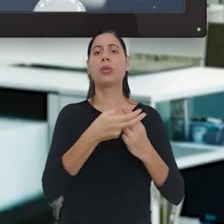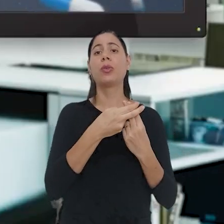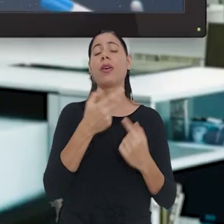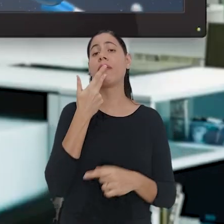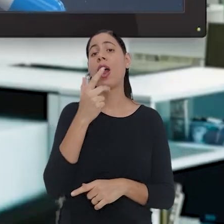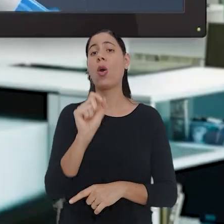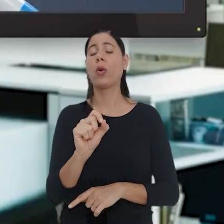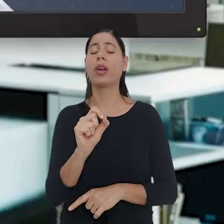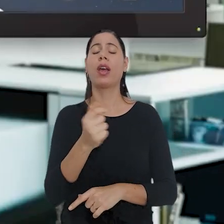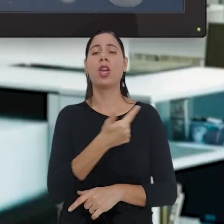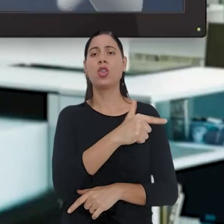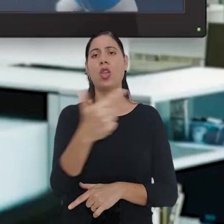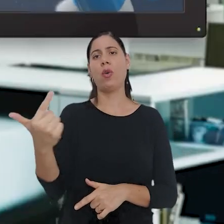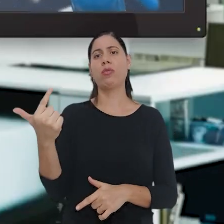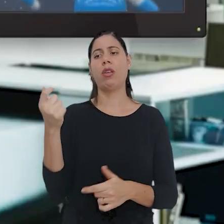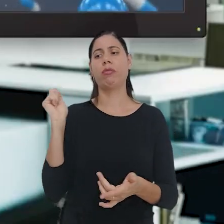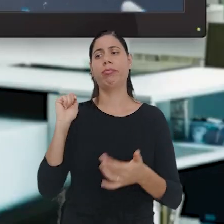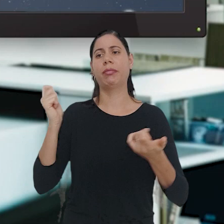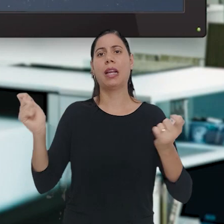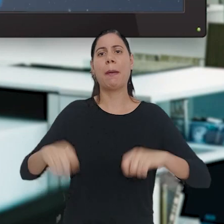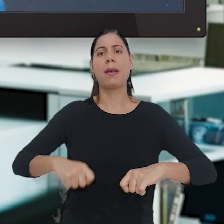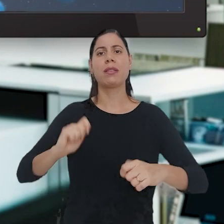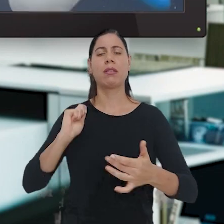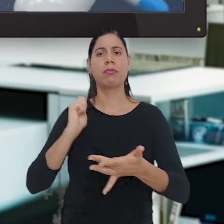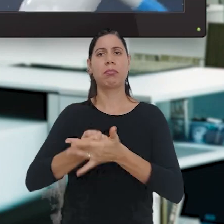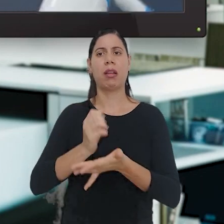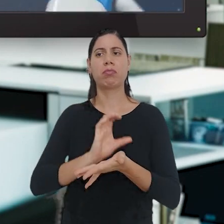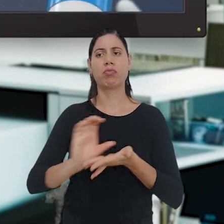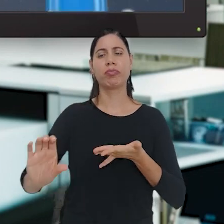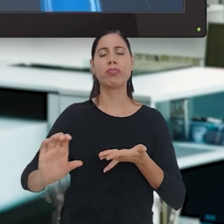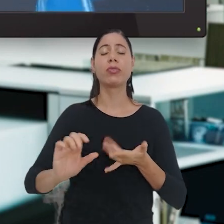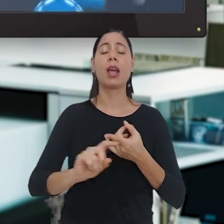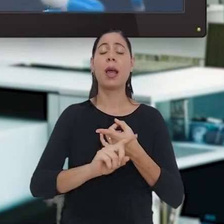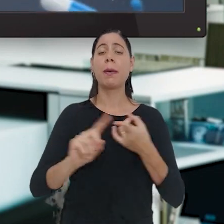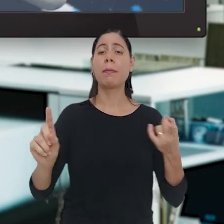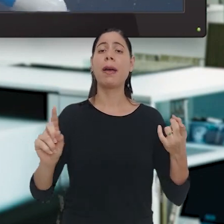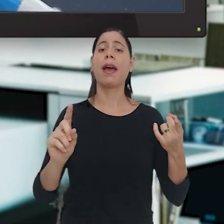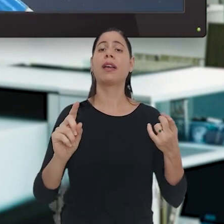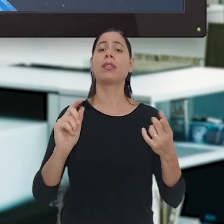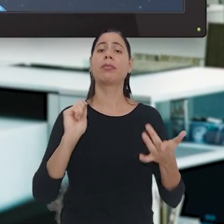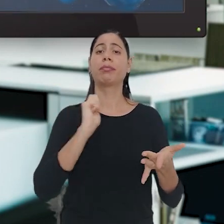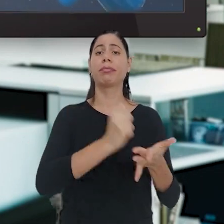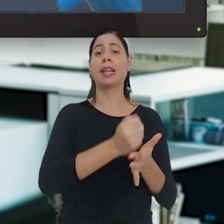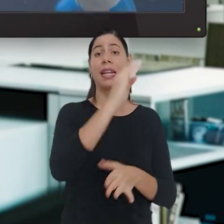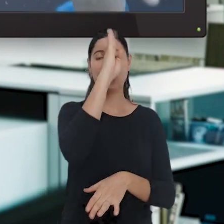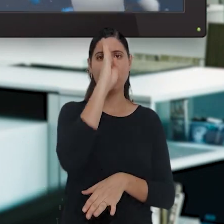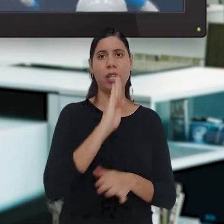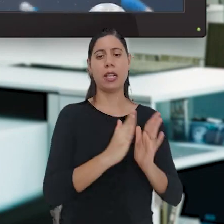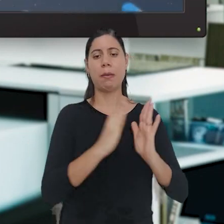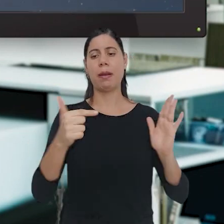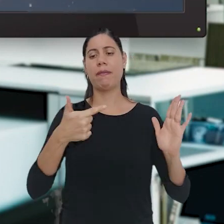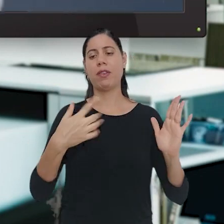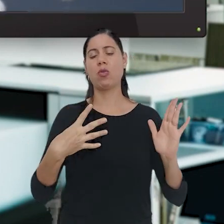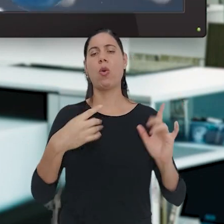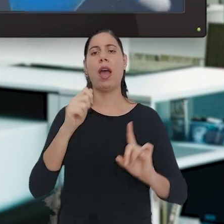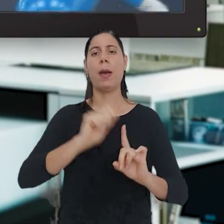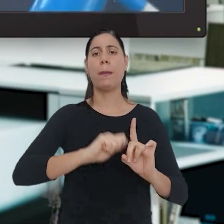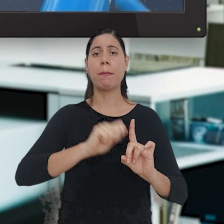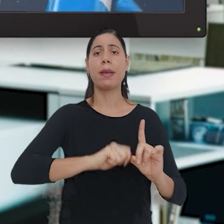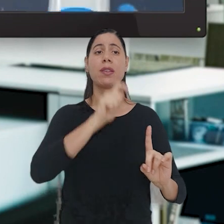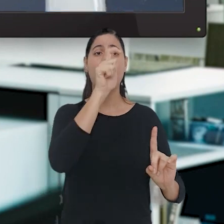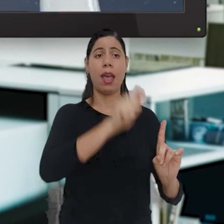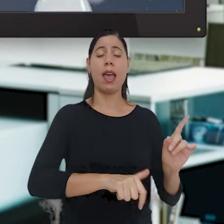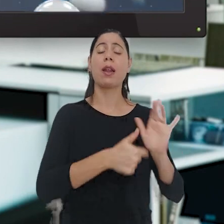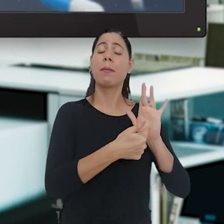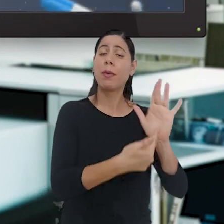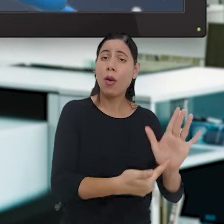incapacidade econômico-financeira, mas o TRF1 determinou o fornecimento gratuito pelo prazo de 24 meses. A paciente